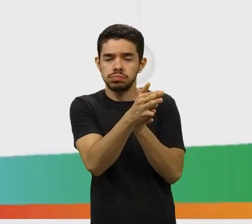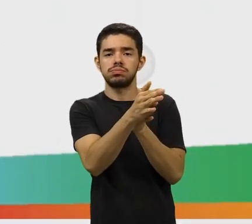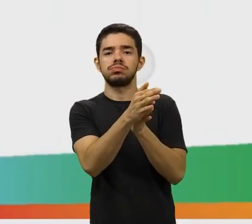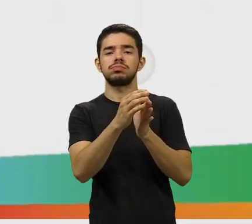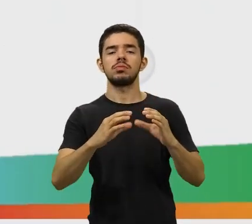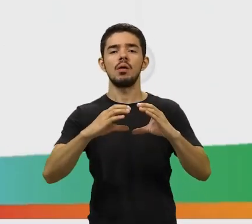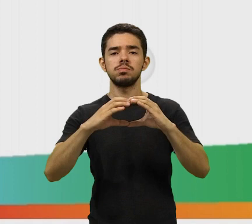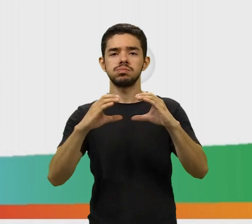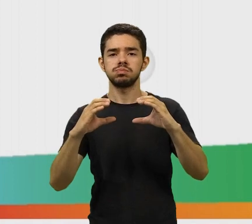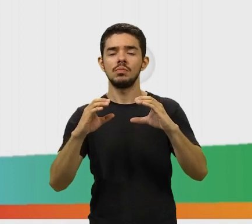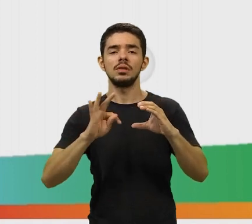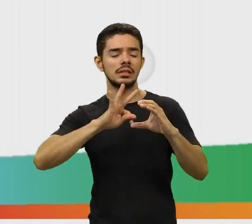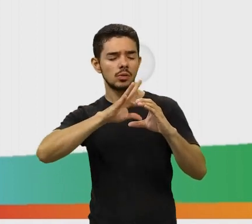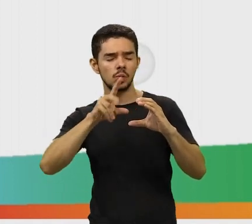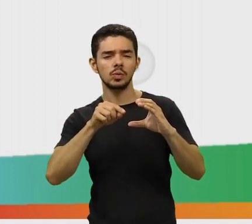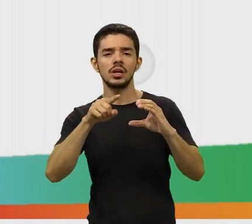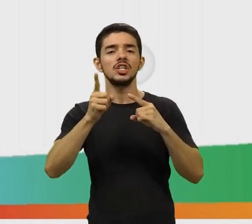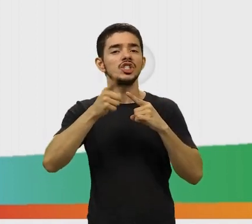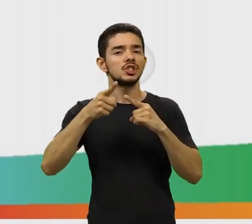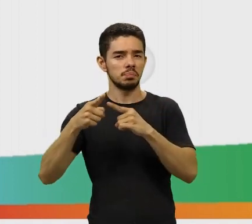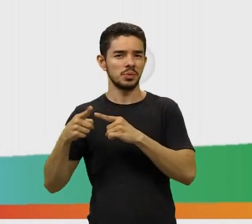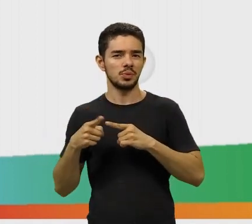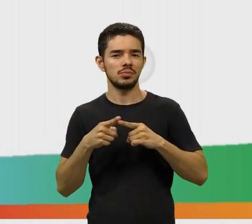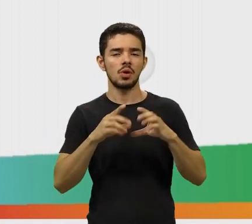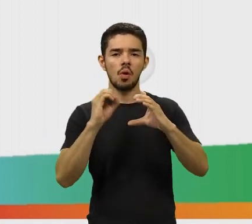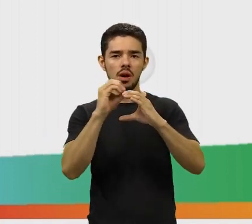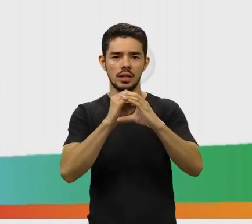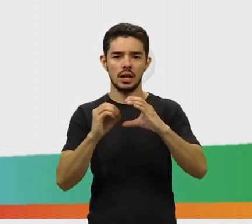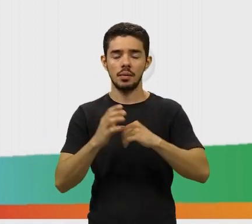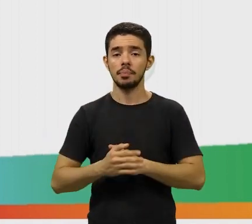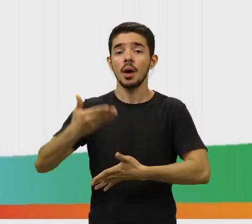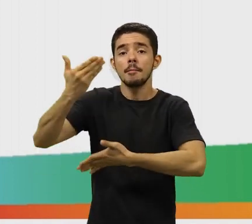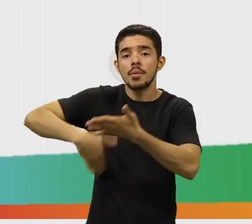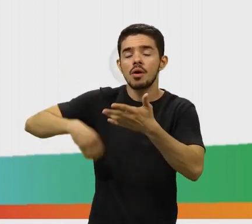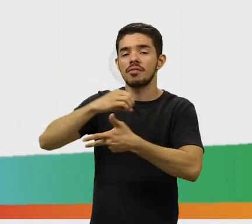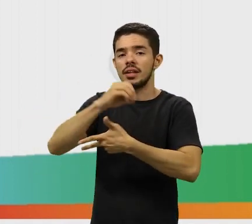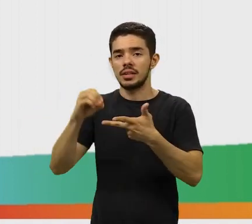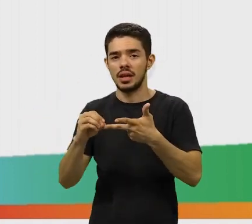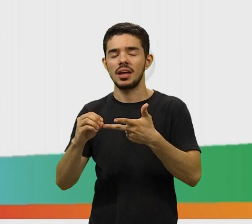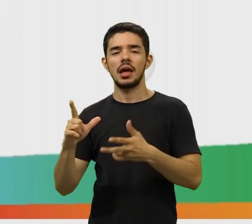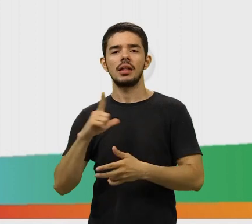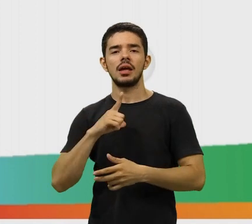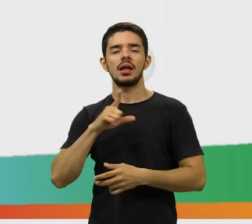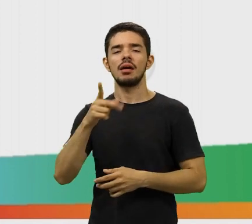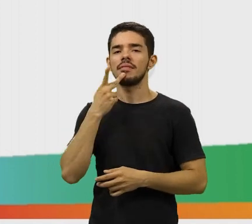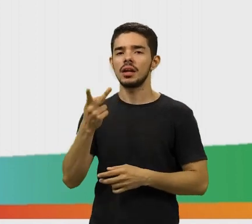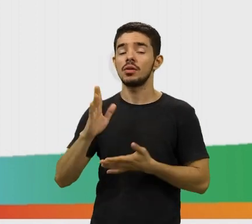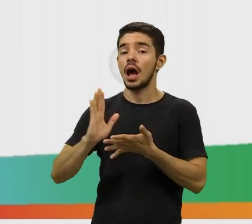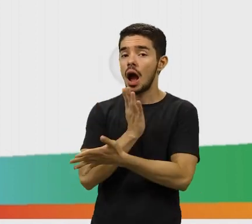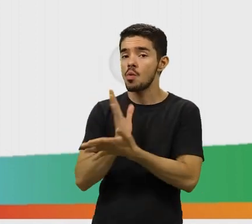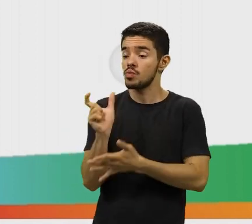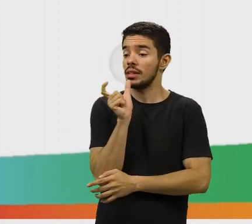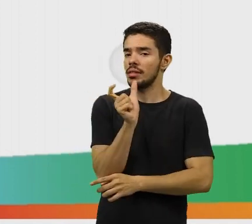exemplos de organelas. Quando vocês forem fazer a prova do Enem, lá vai ter abordado assim